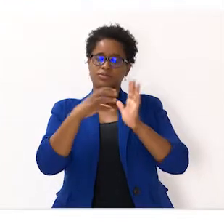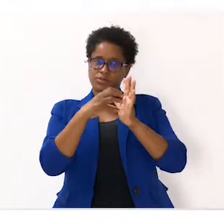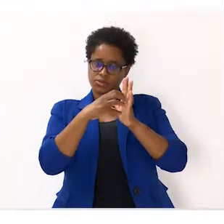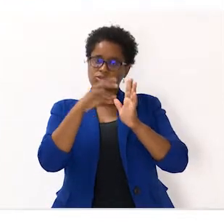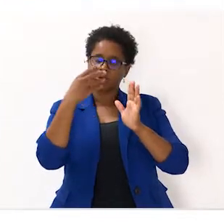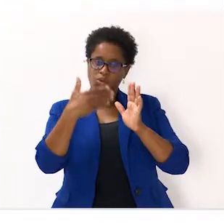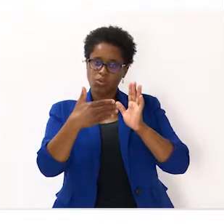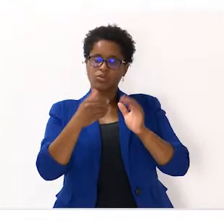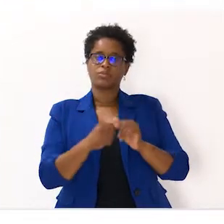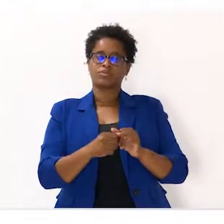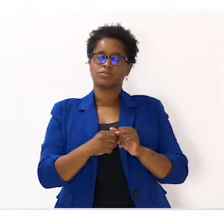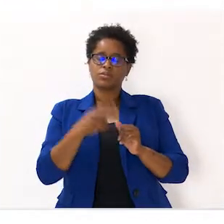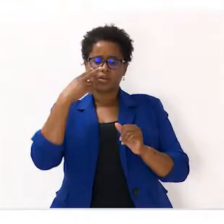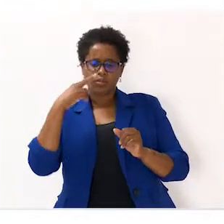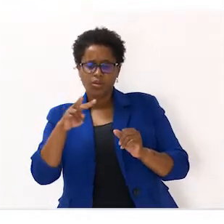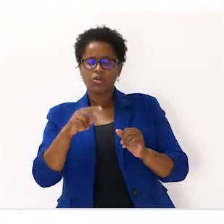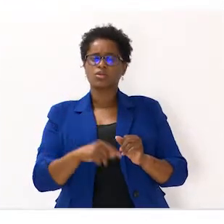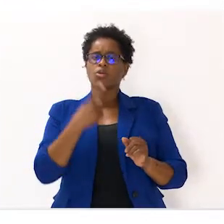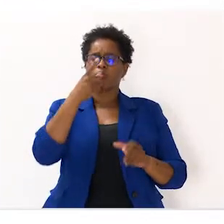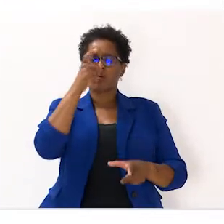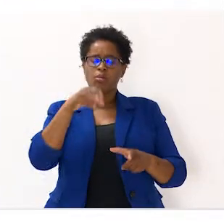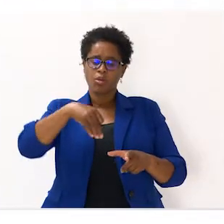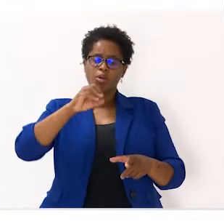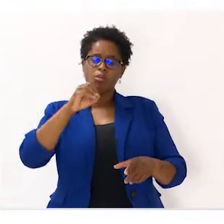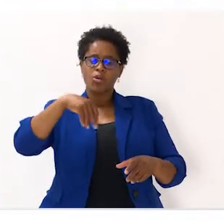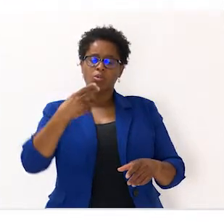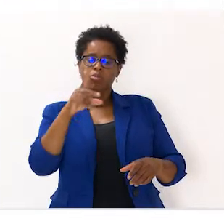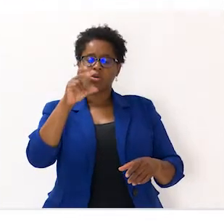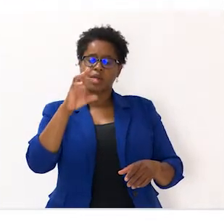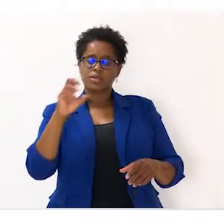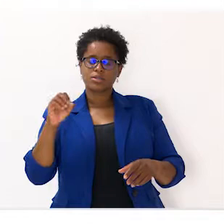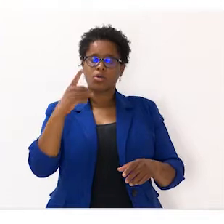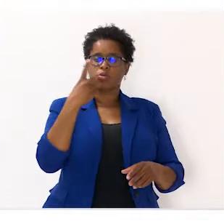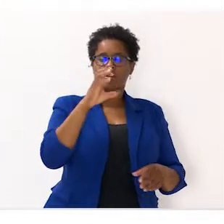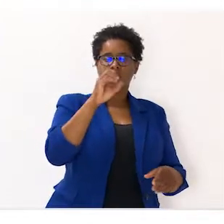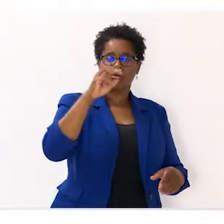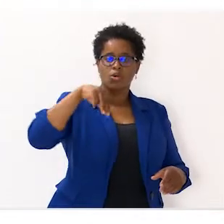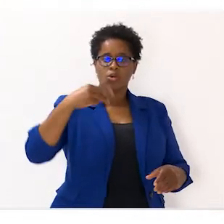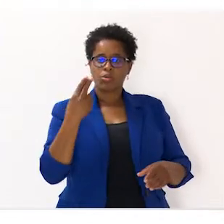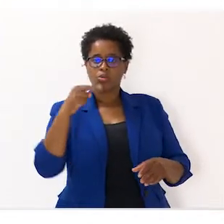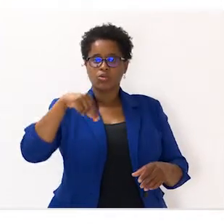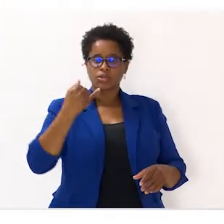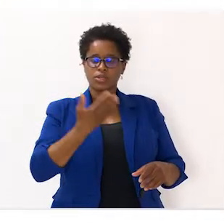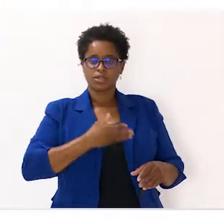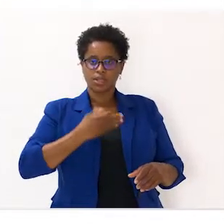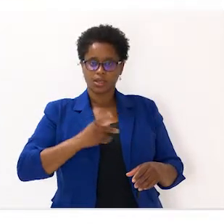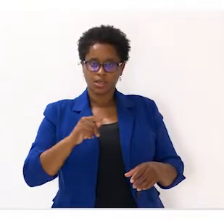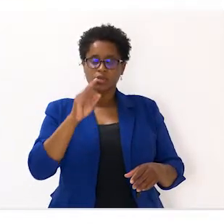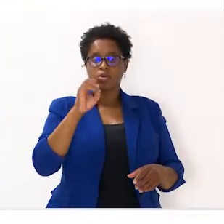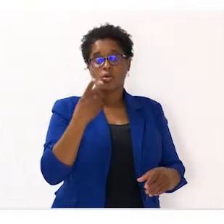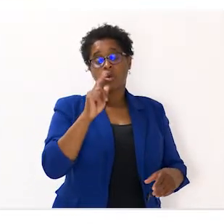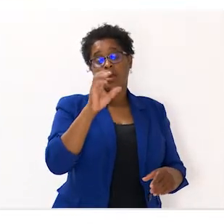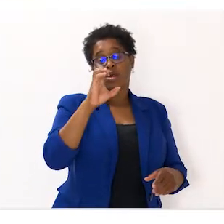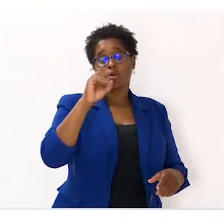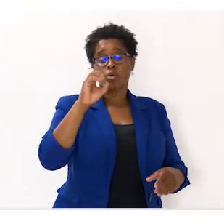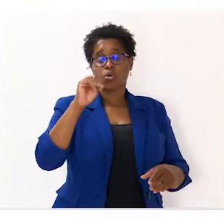1 ilustra uma população, uma comunidade ou um ecossistema? Muito